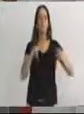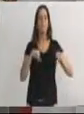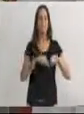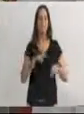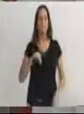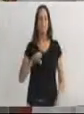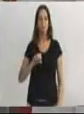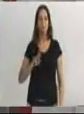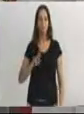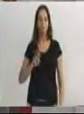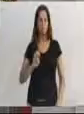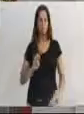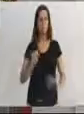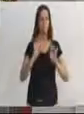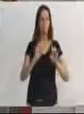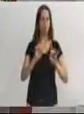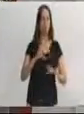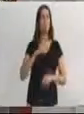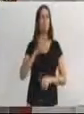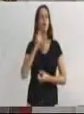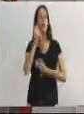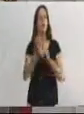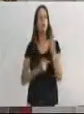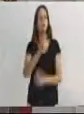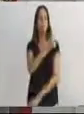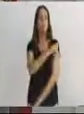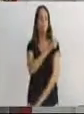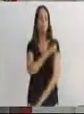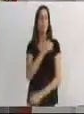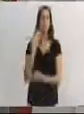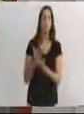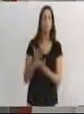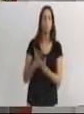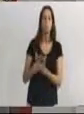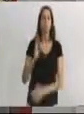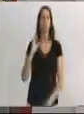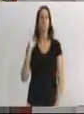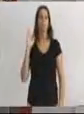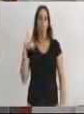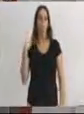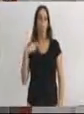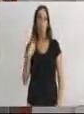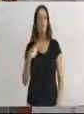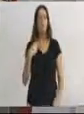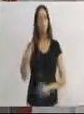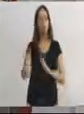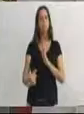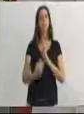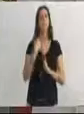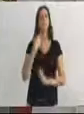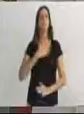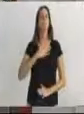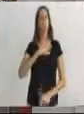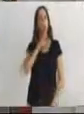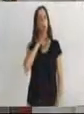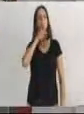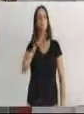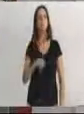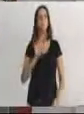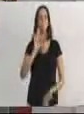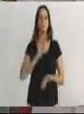por alguns estudantes de direito que participam do movimento do transporte público na cidade esse relato a eles que o